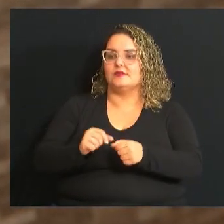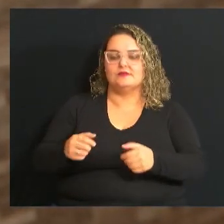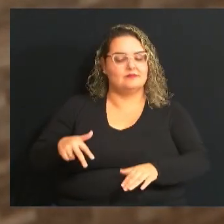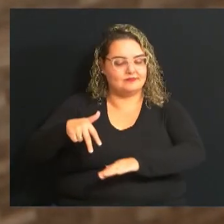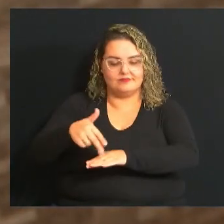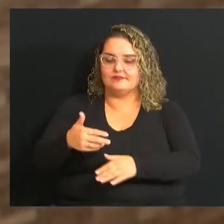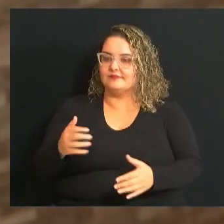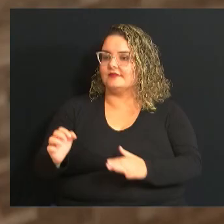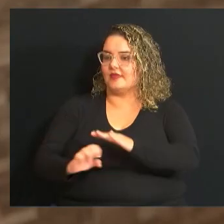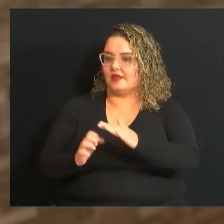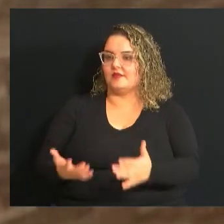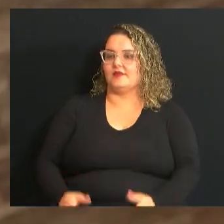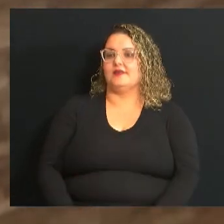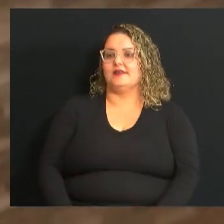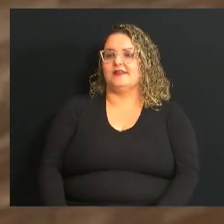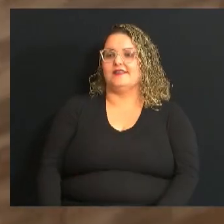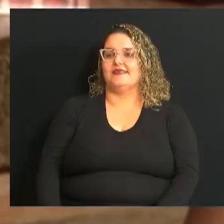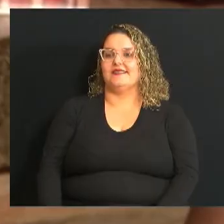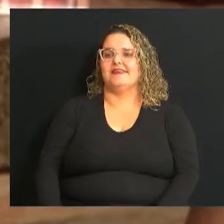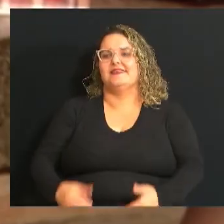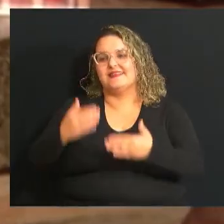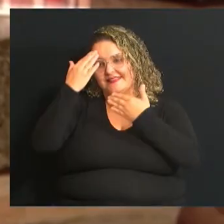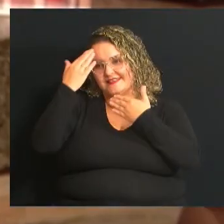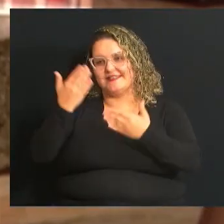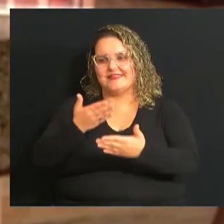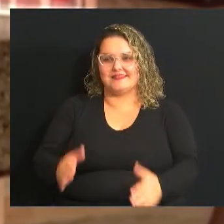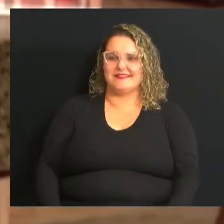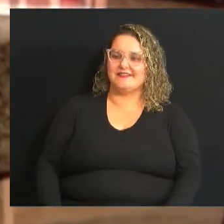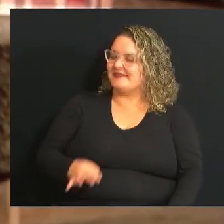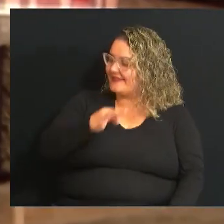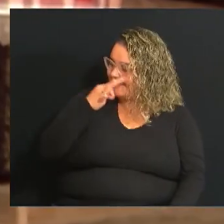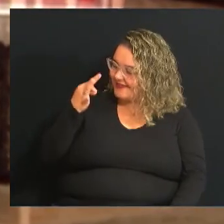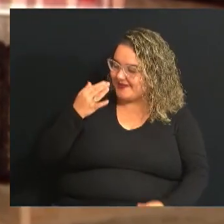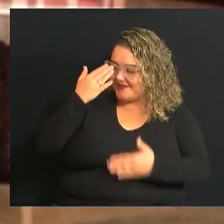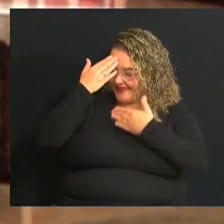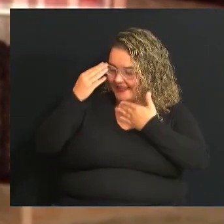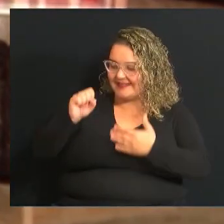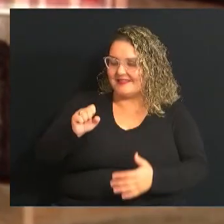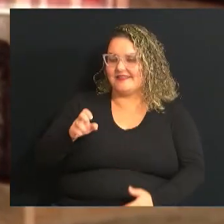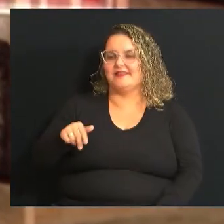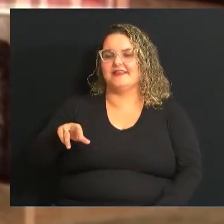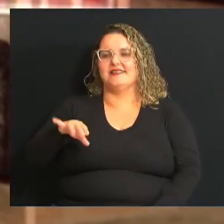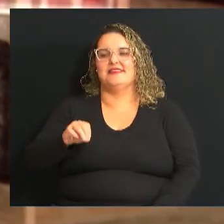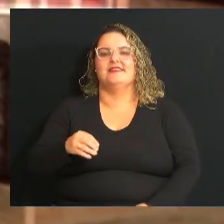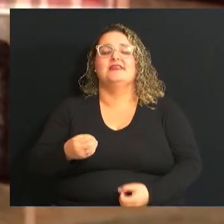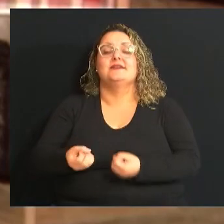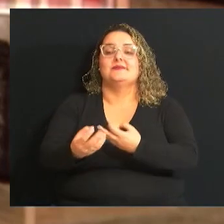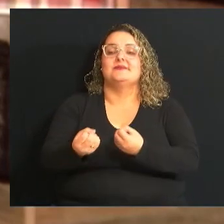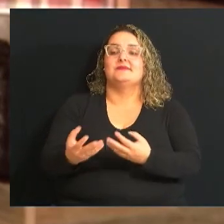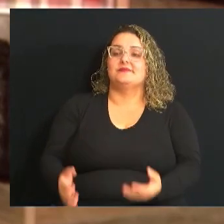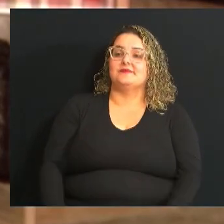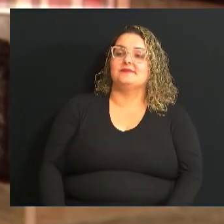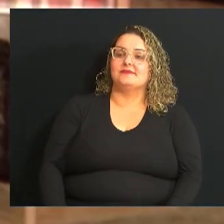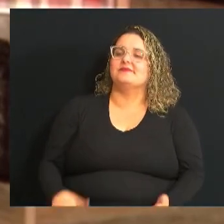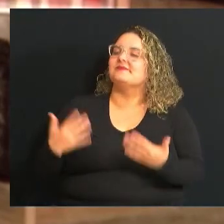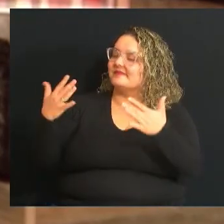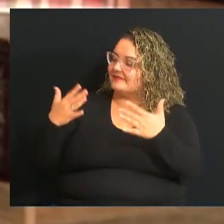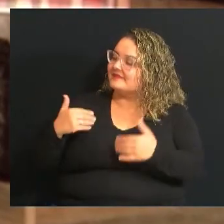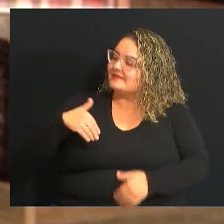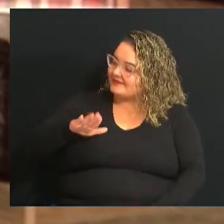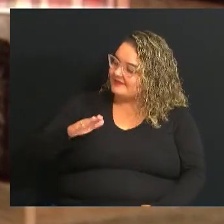Não, não é a mesma coisa, é ao contrário. O artigo 49 do Código de Defesa do Consumidor, que fala sobre o direito